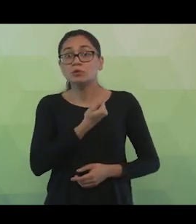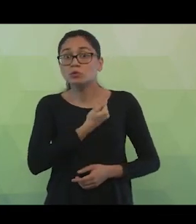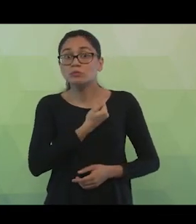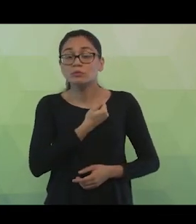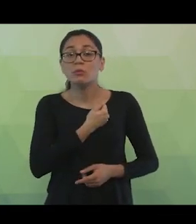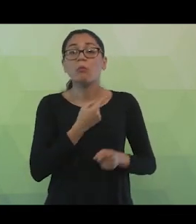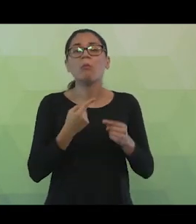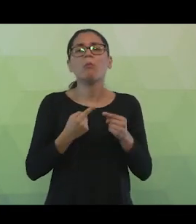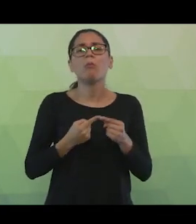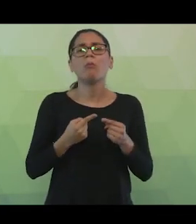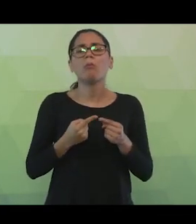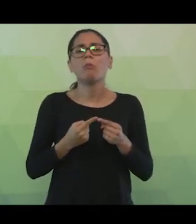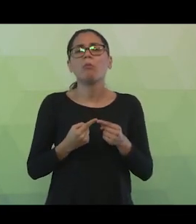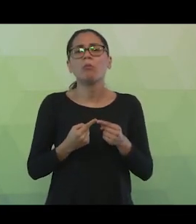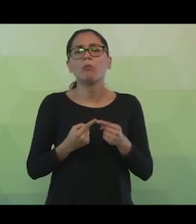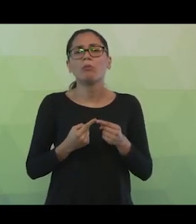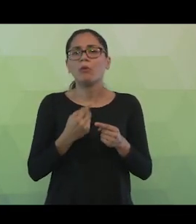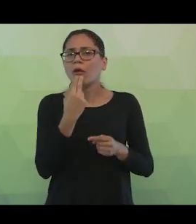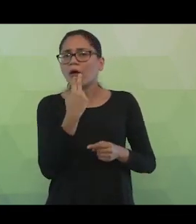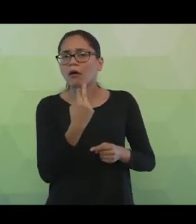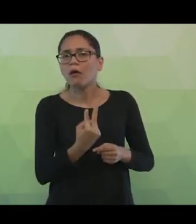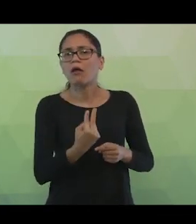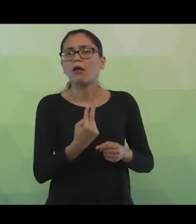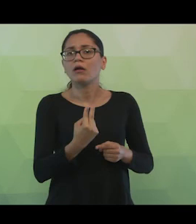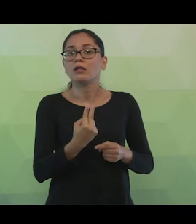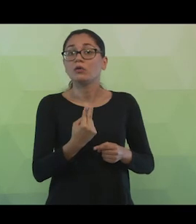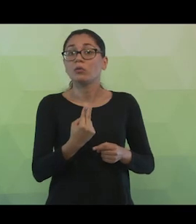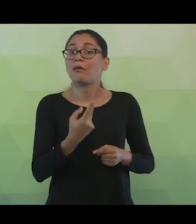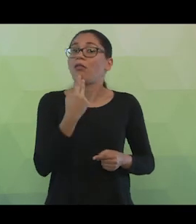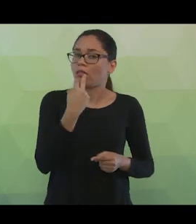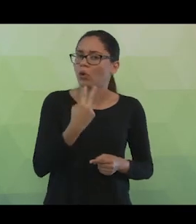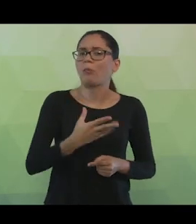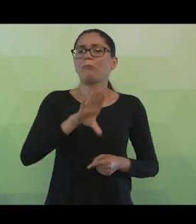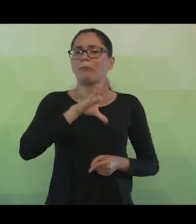falei que a língua utilizada vai ser a língua